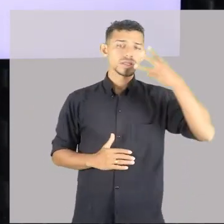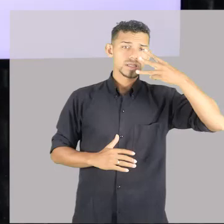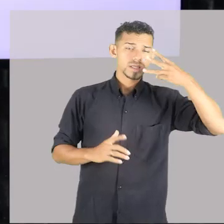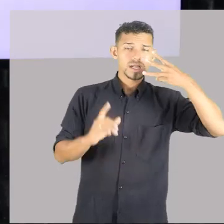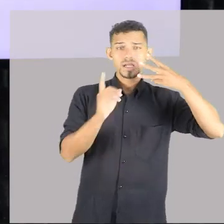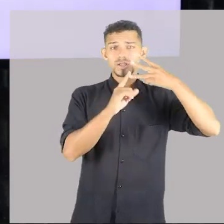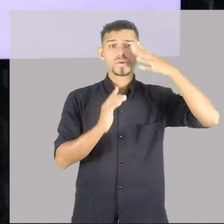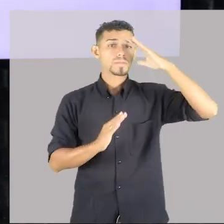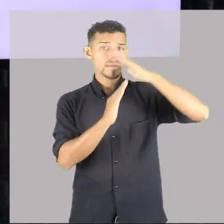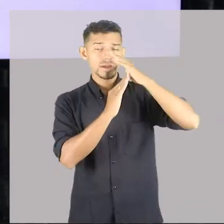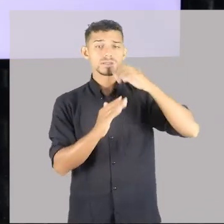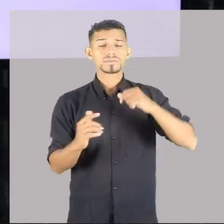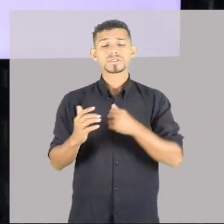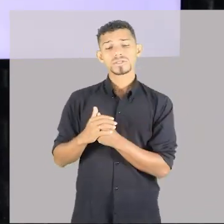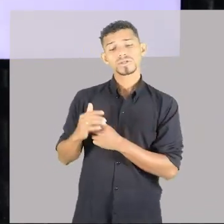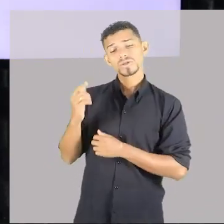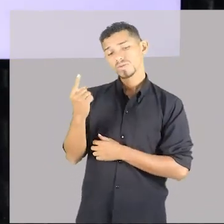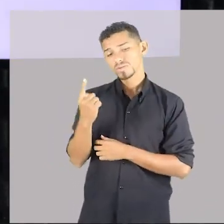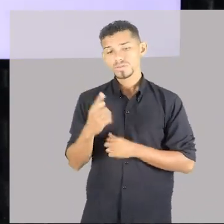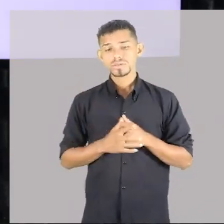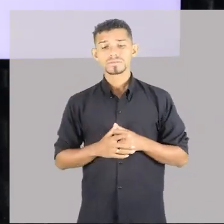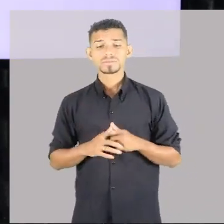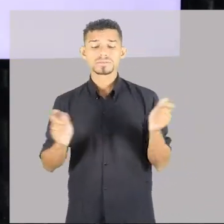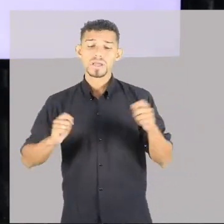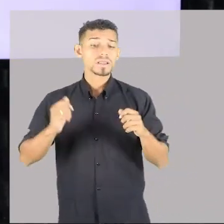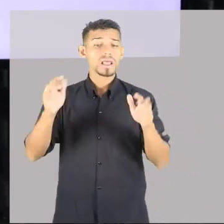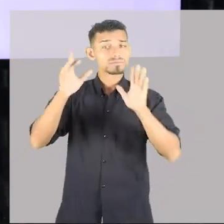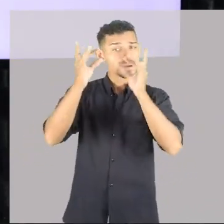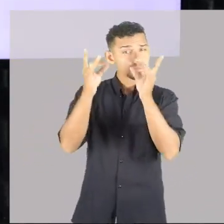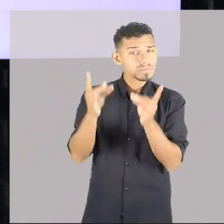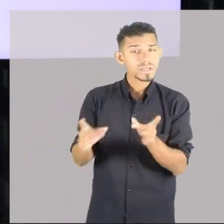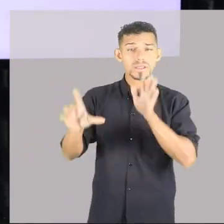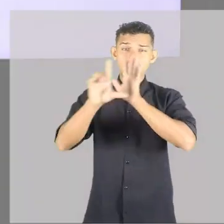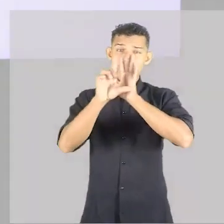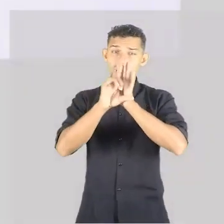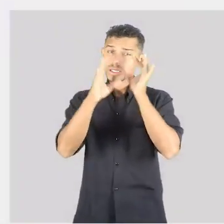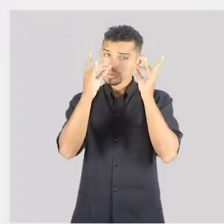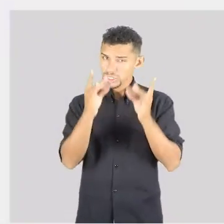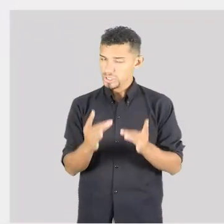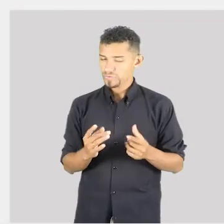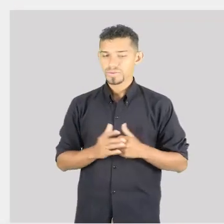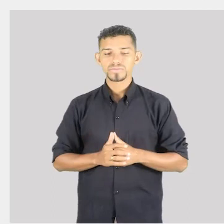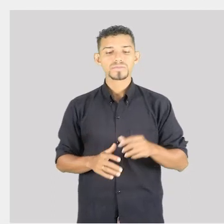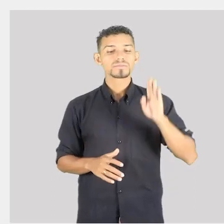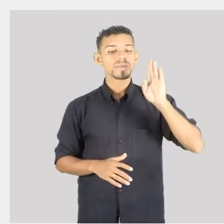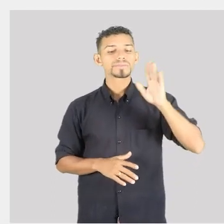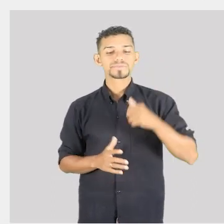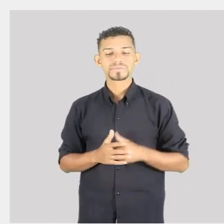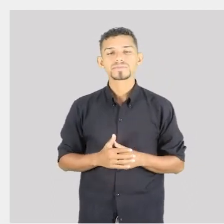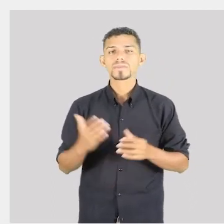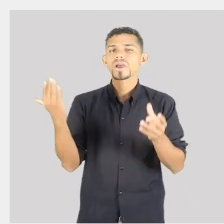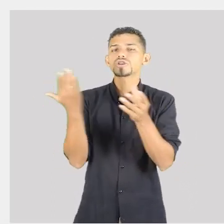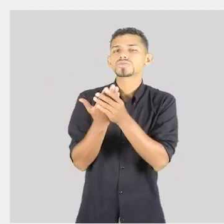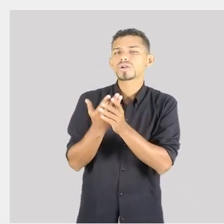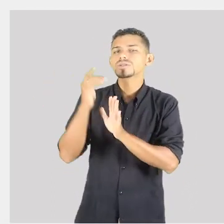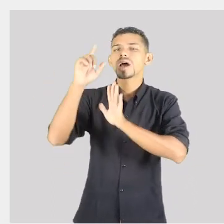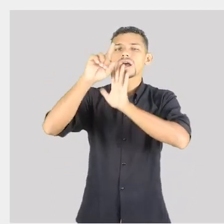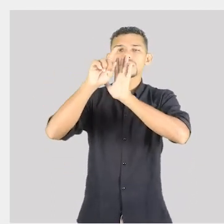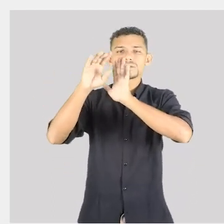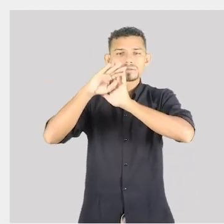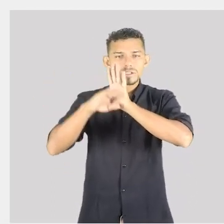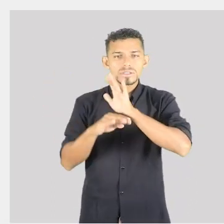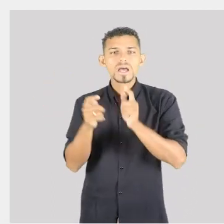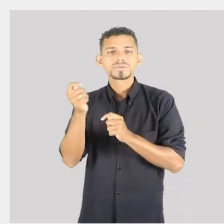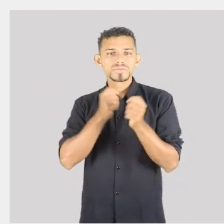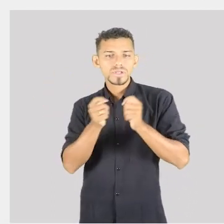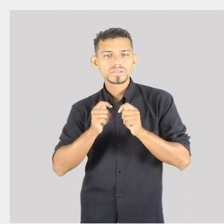como 3, e claro que nós temos especificidades em algumas leis específicas. B. Os processos administrativos regidos